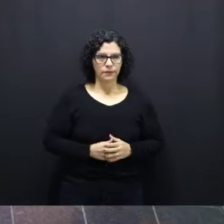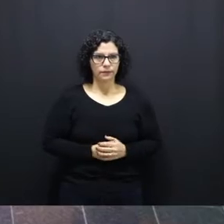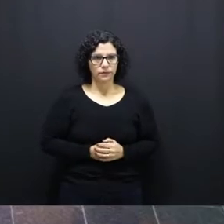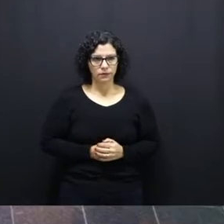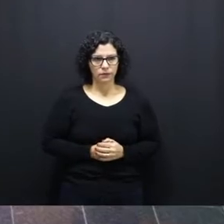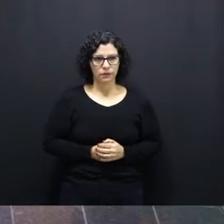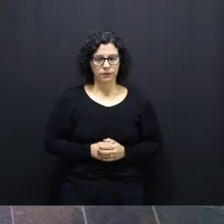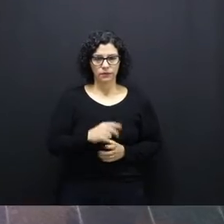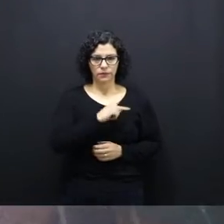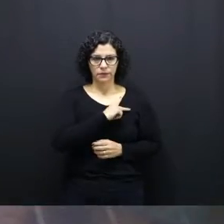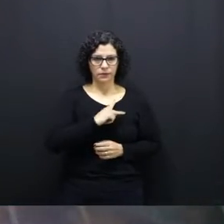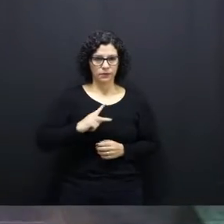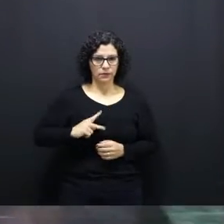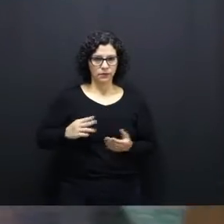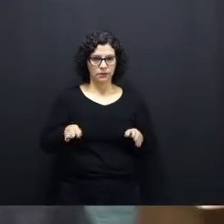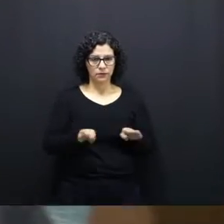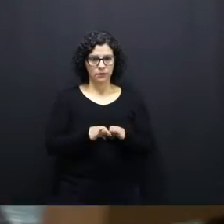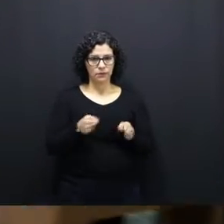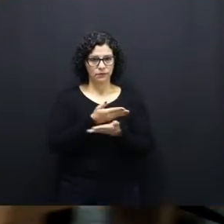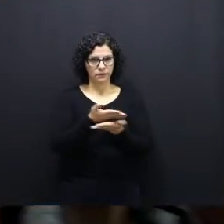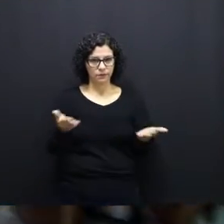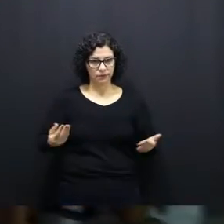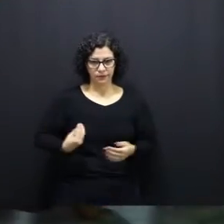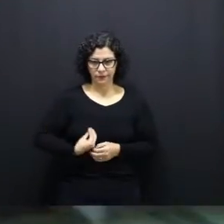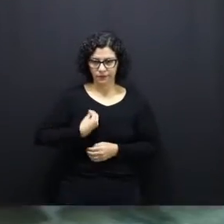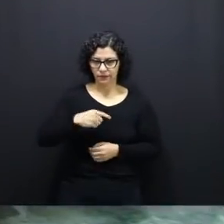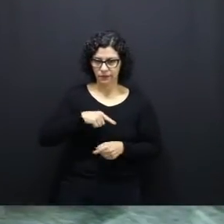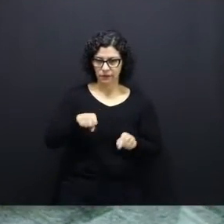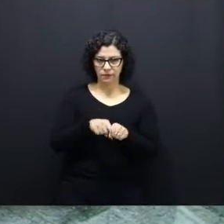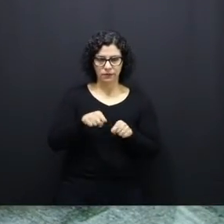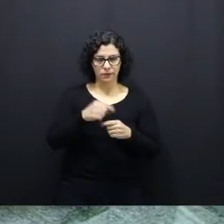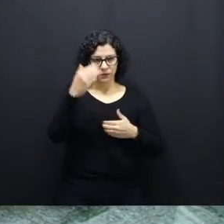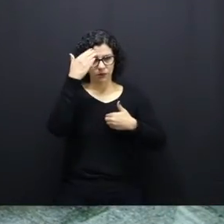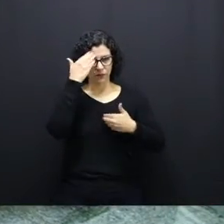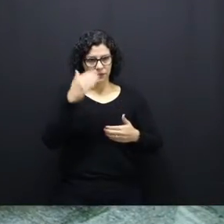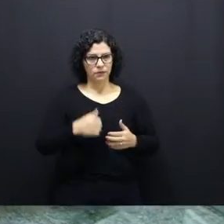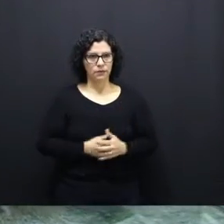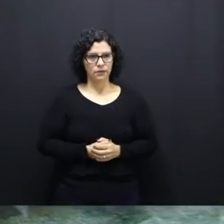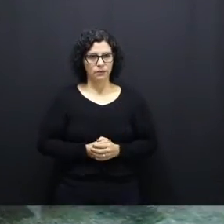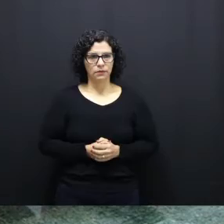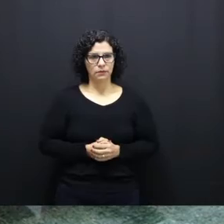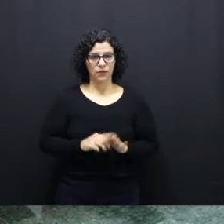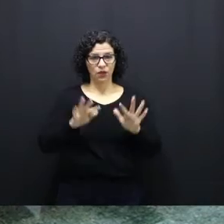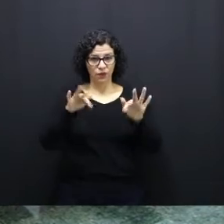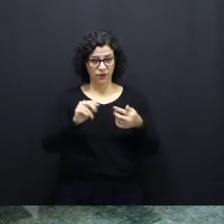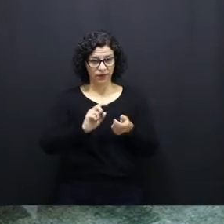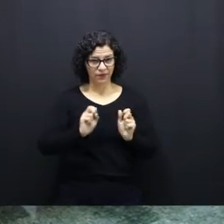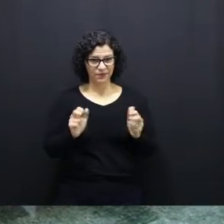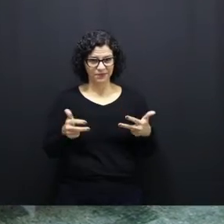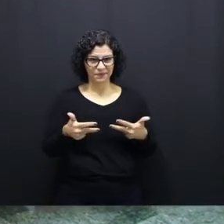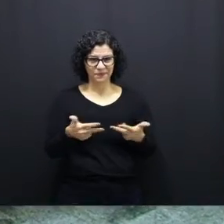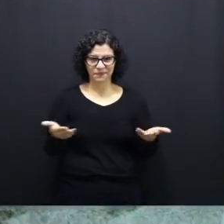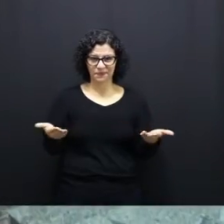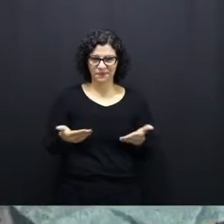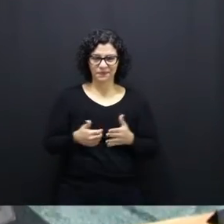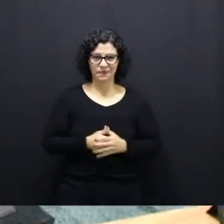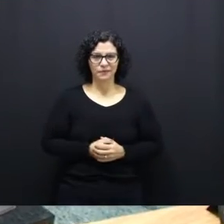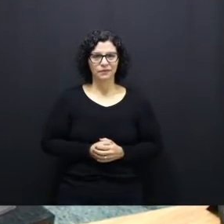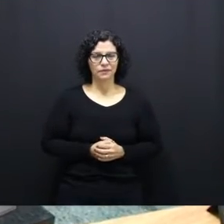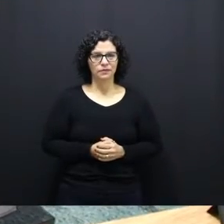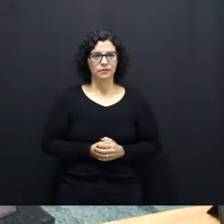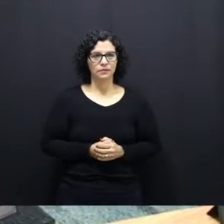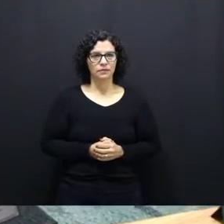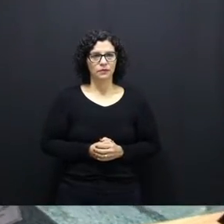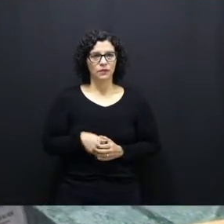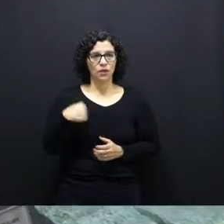senhor presidente a todos que ainda estão aqui presente muito obrigado cara até o final da sessão é